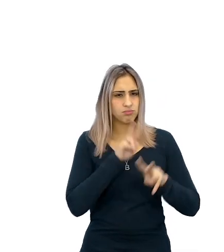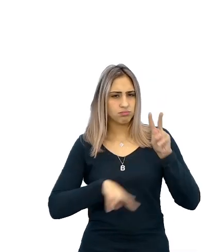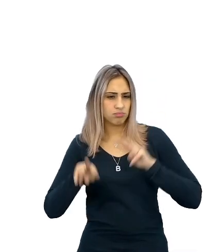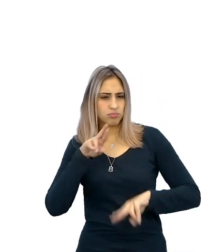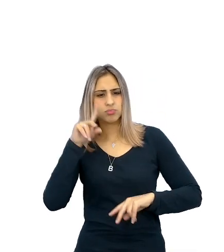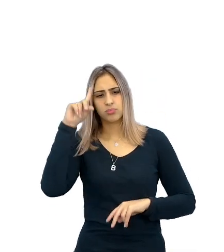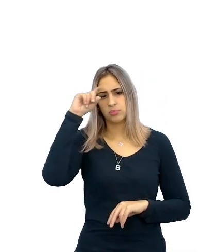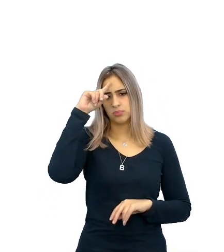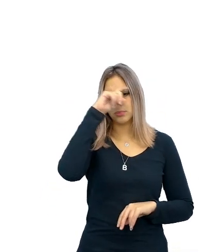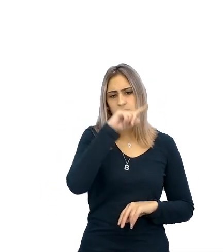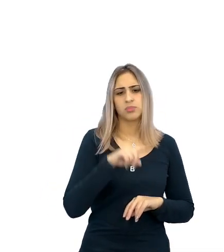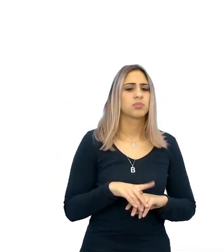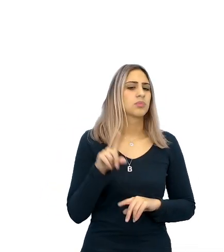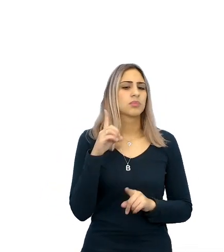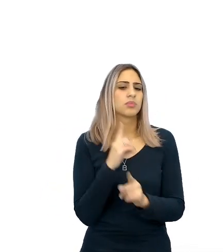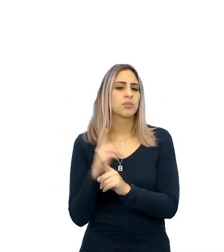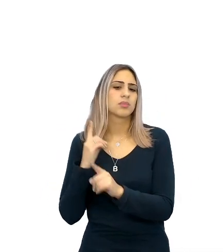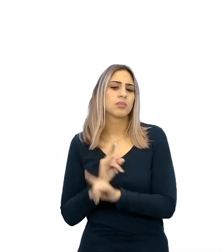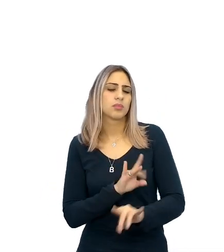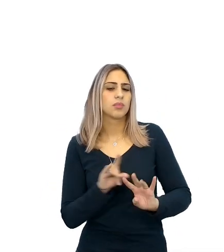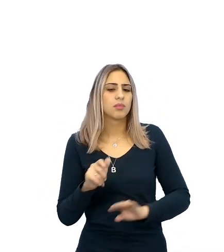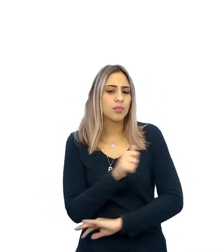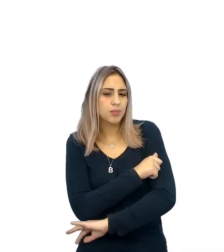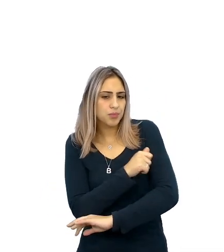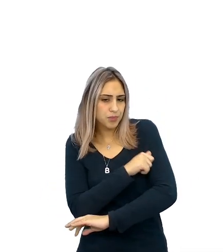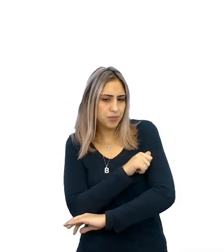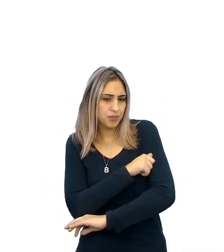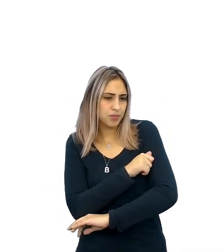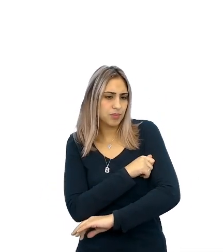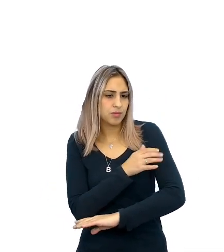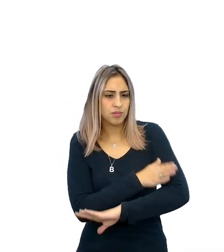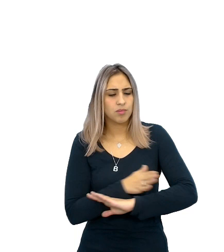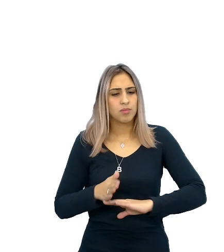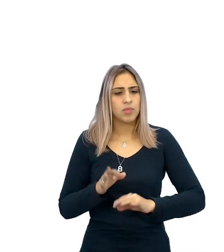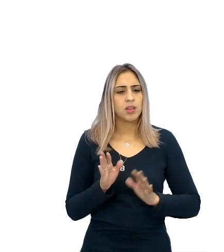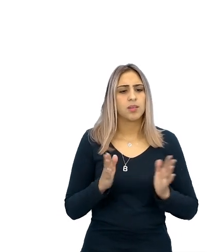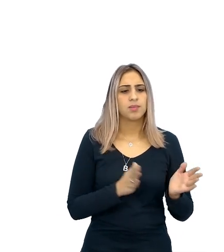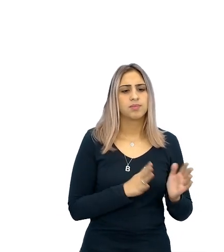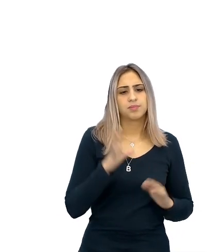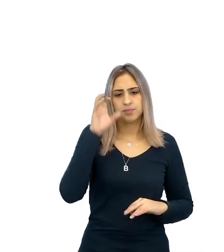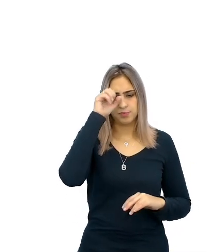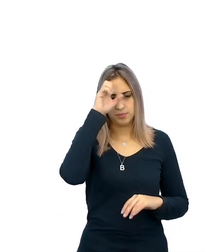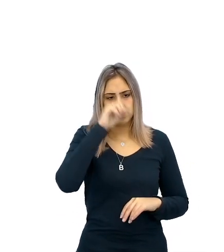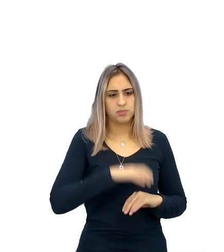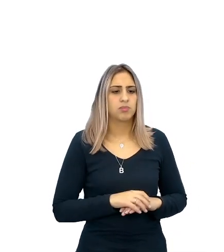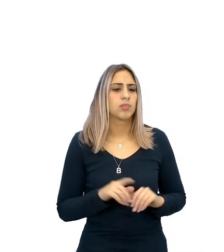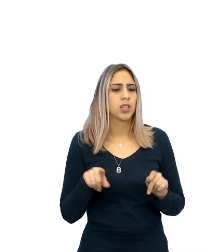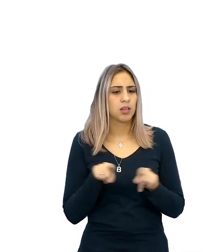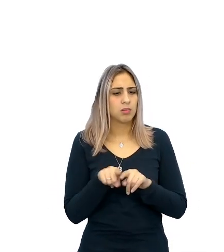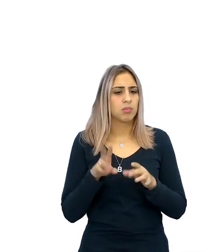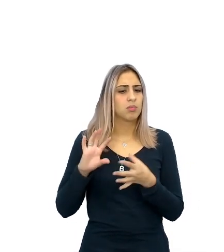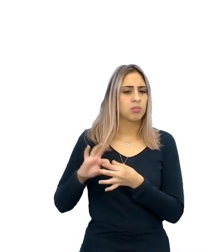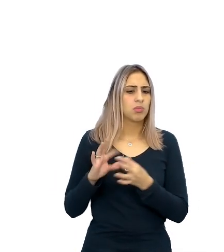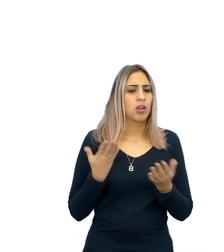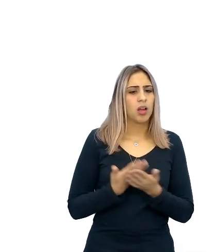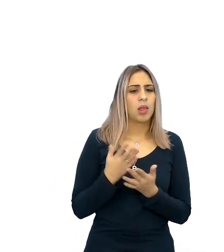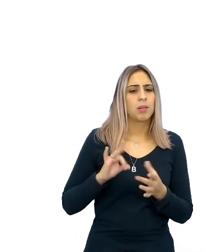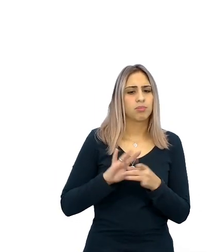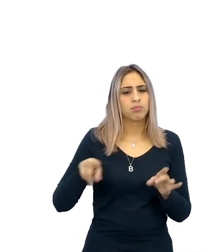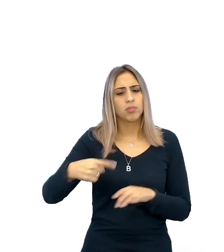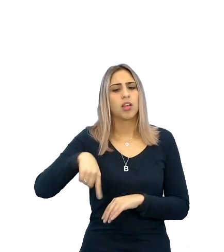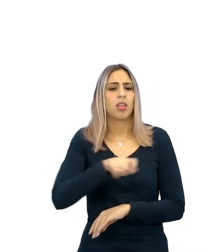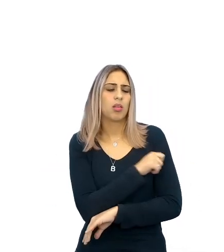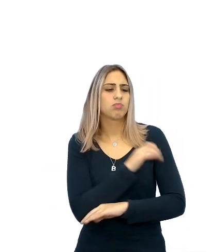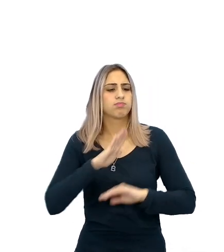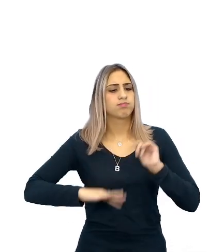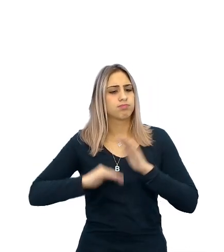as dificuldades e as descobertas de cada estudante durante todo o processo de aprendizagem. O conjunto de aulas permite que os